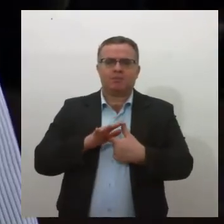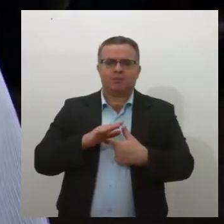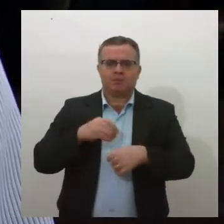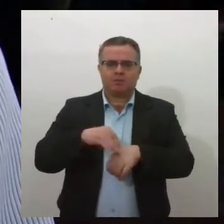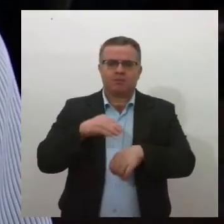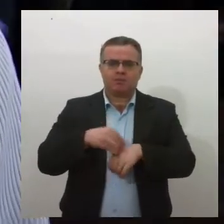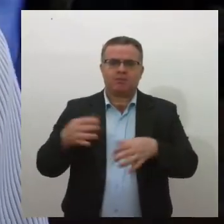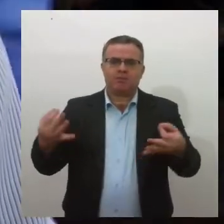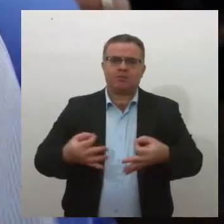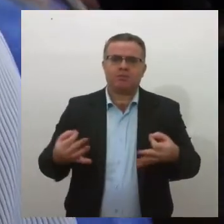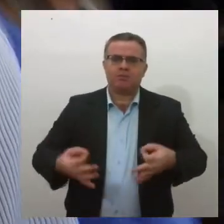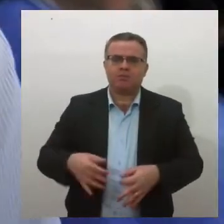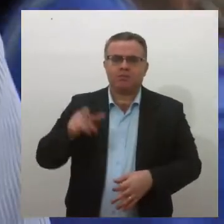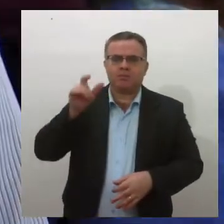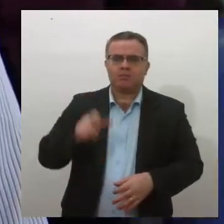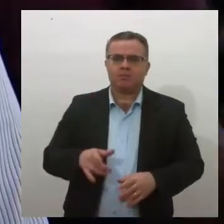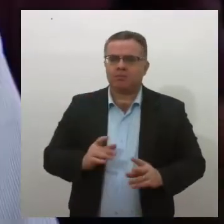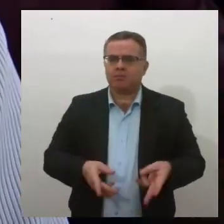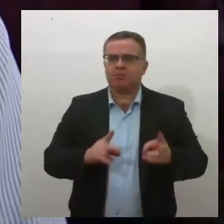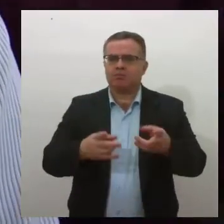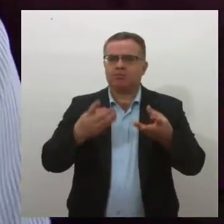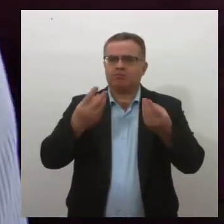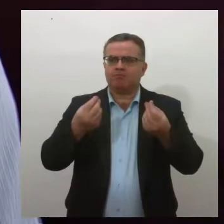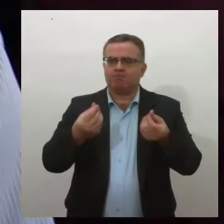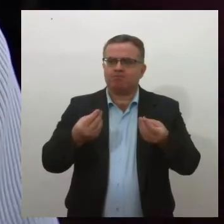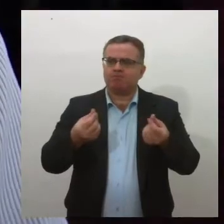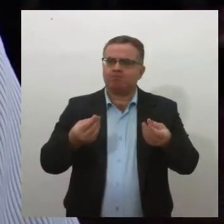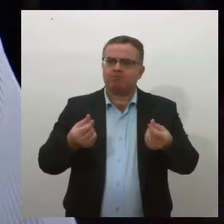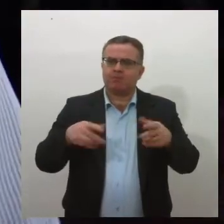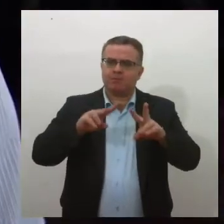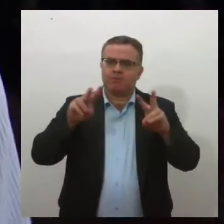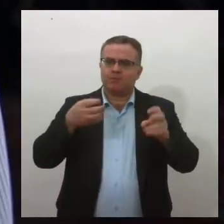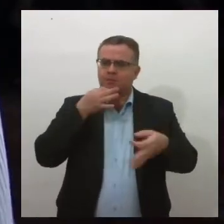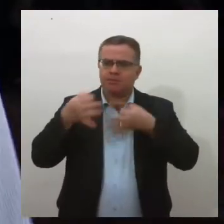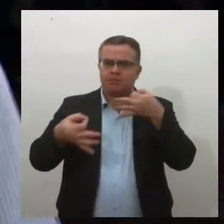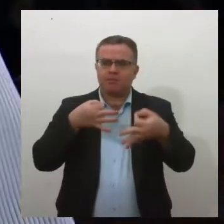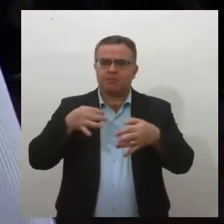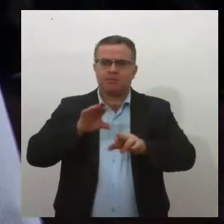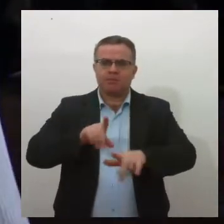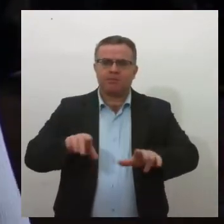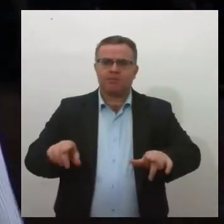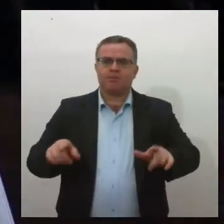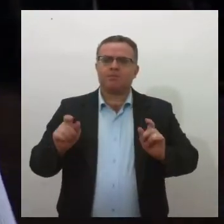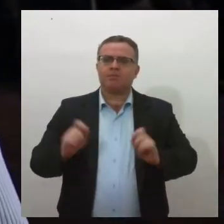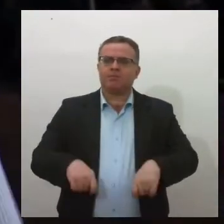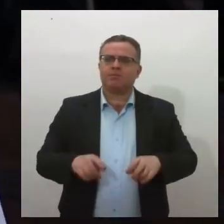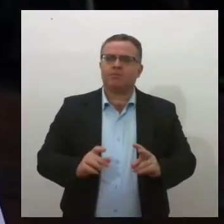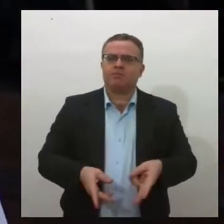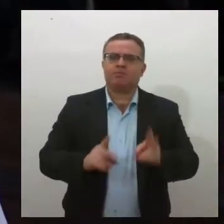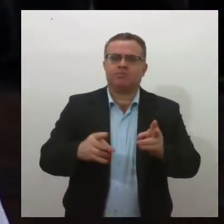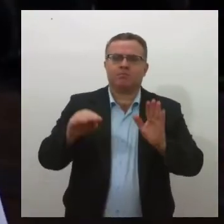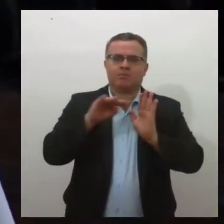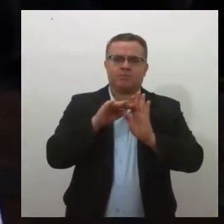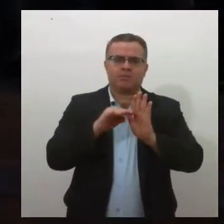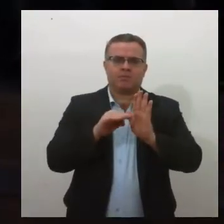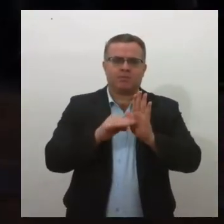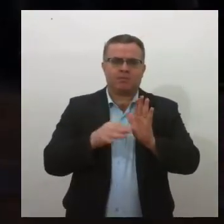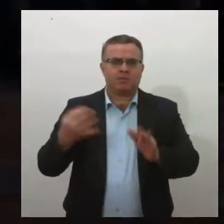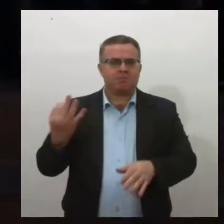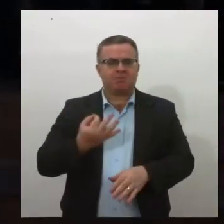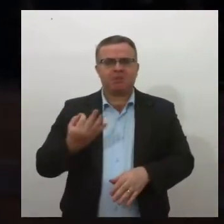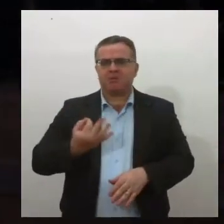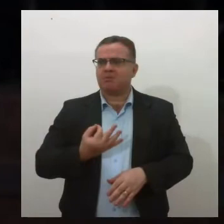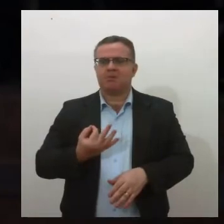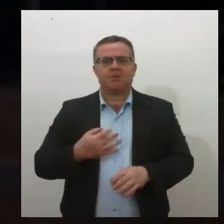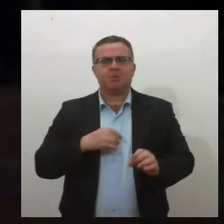Os programas de Reinaldo tinham conteúdo, tinham opiniões diferentes, enfim, era um programa de muita criatividade, que ele deixa